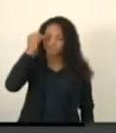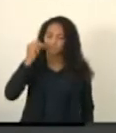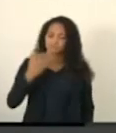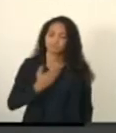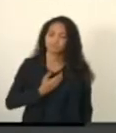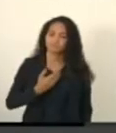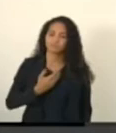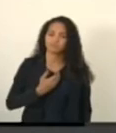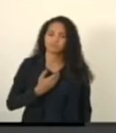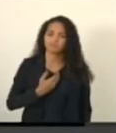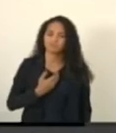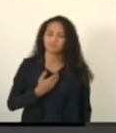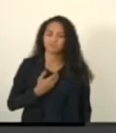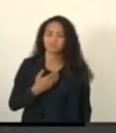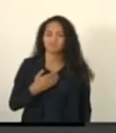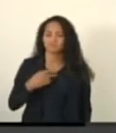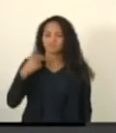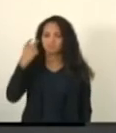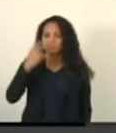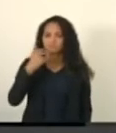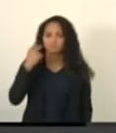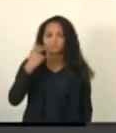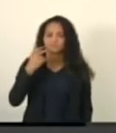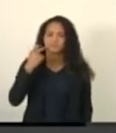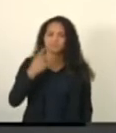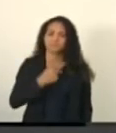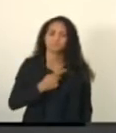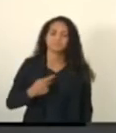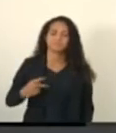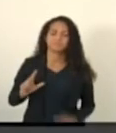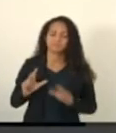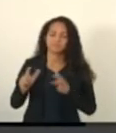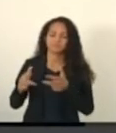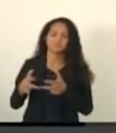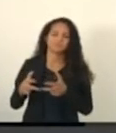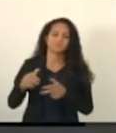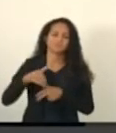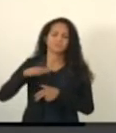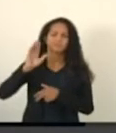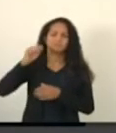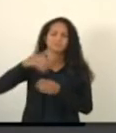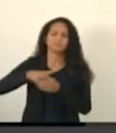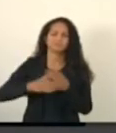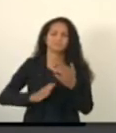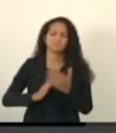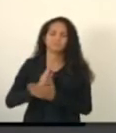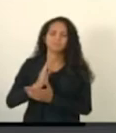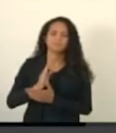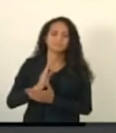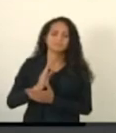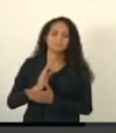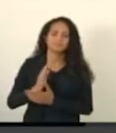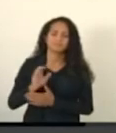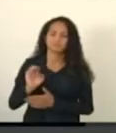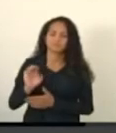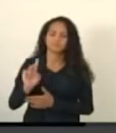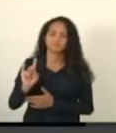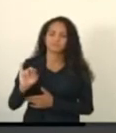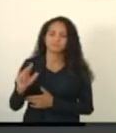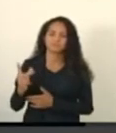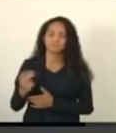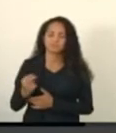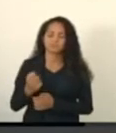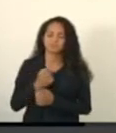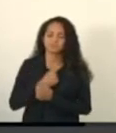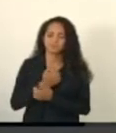amigo também, vereador, presidente da Câmara, o vereador mais votado, o nosso querido amigo Edinho. Um grande